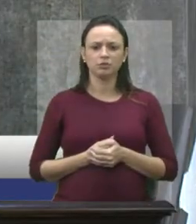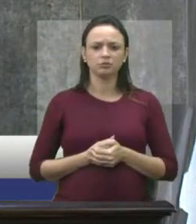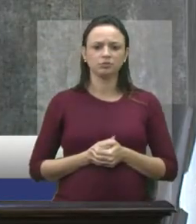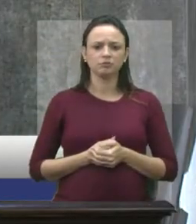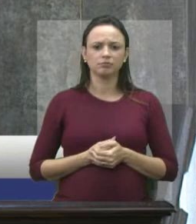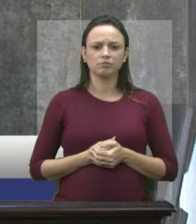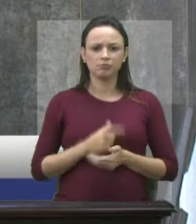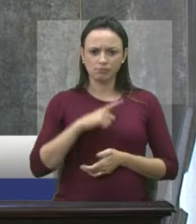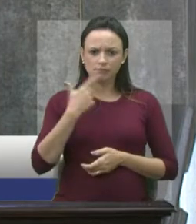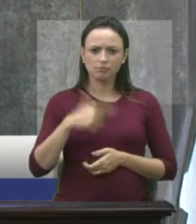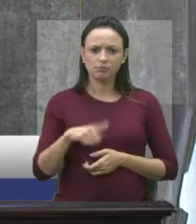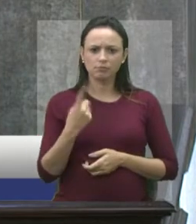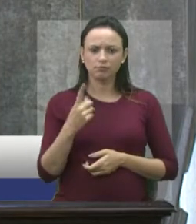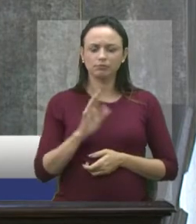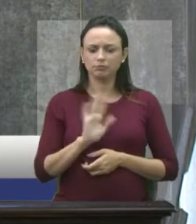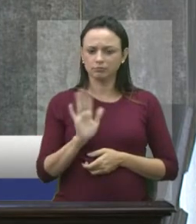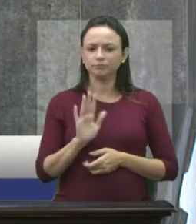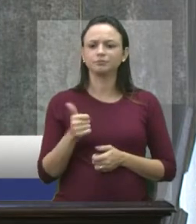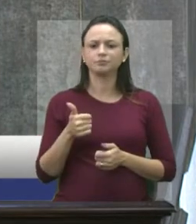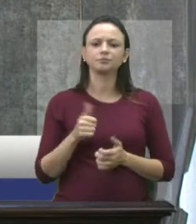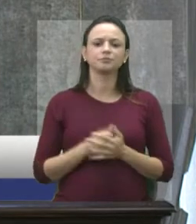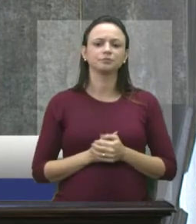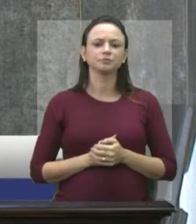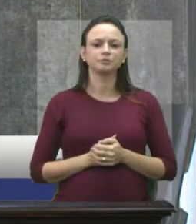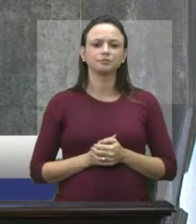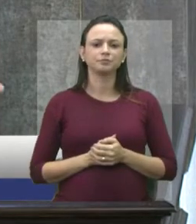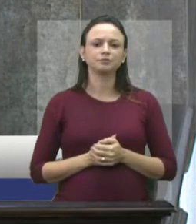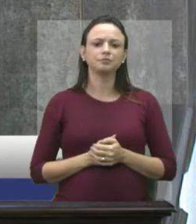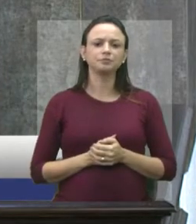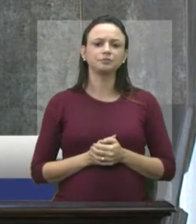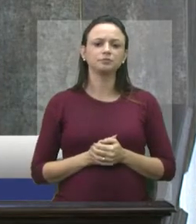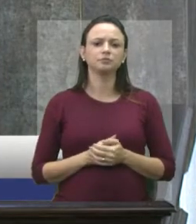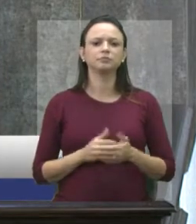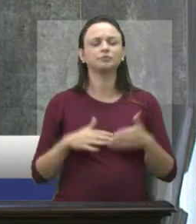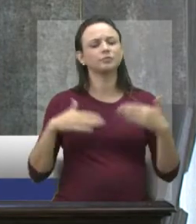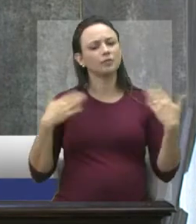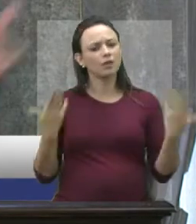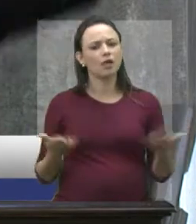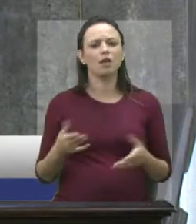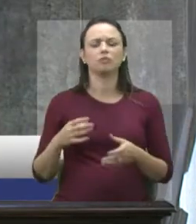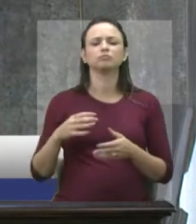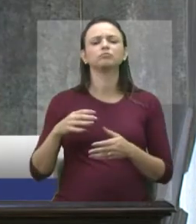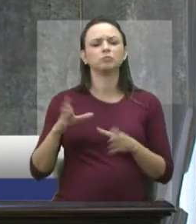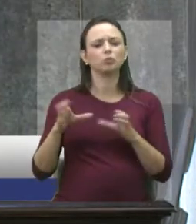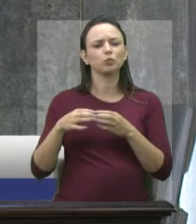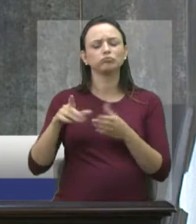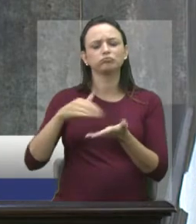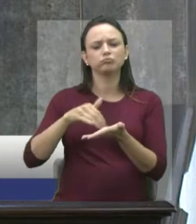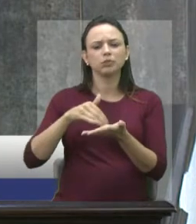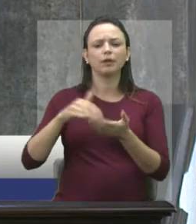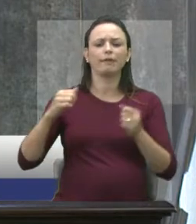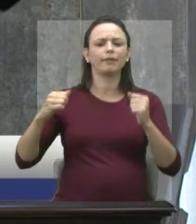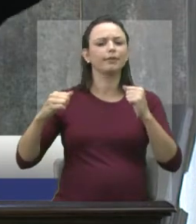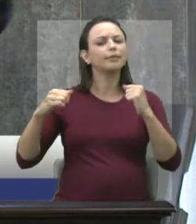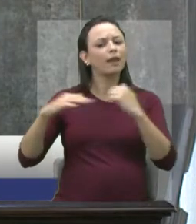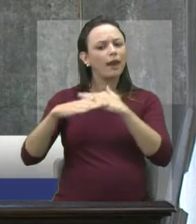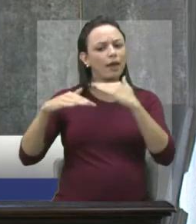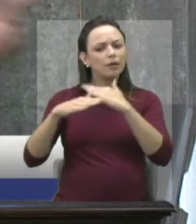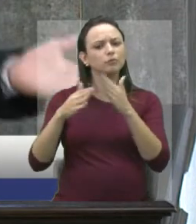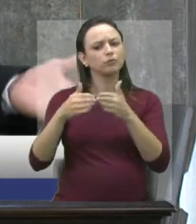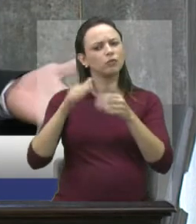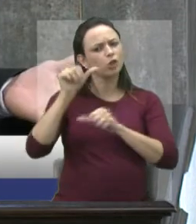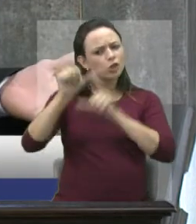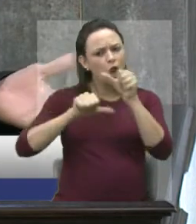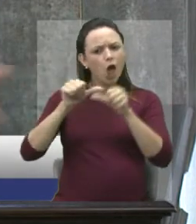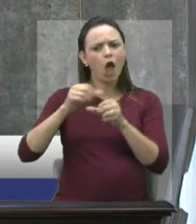Tem mais uma, Neto? Não? Então, pessoal do trânsito, troca esse postinho. É muita gente que